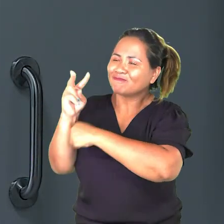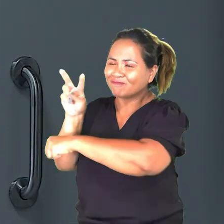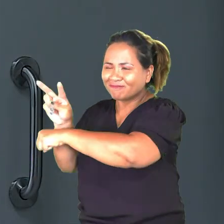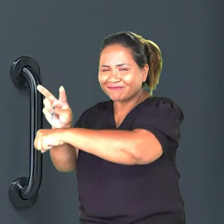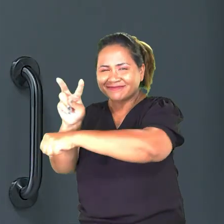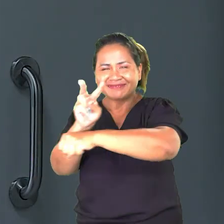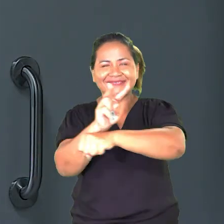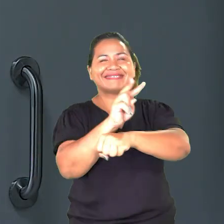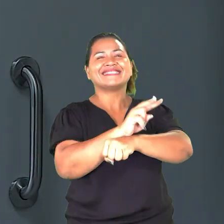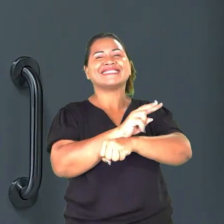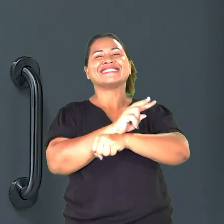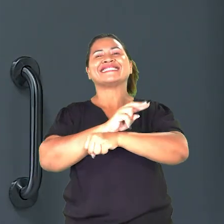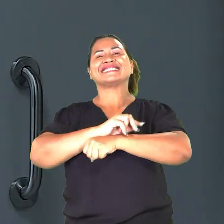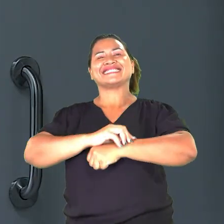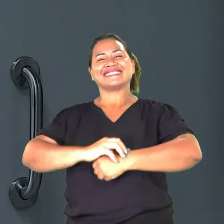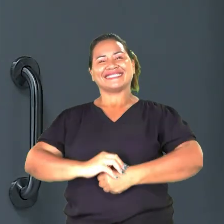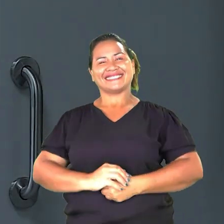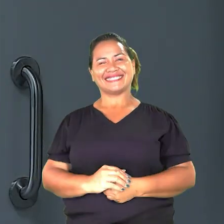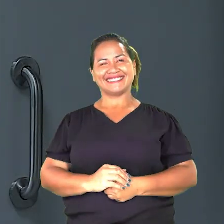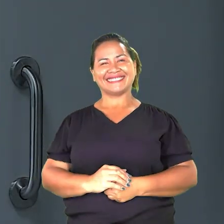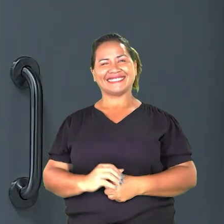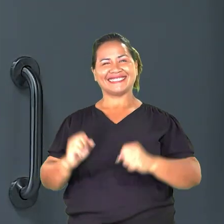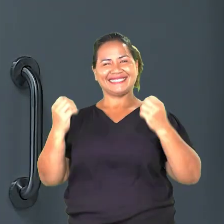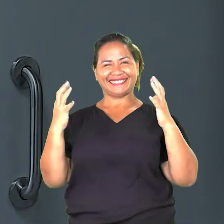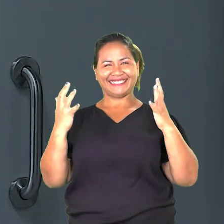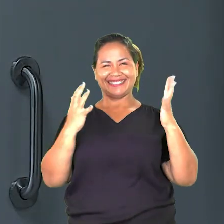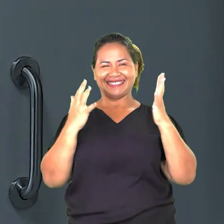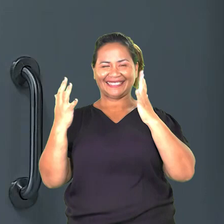preta, velai por nós.